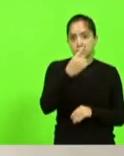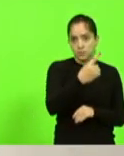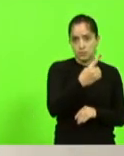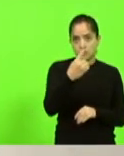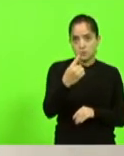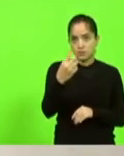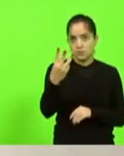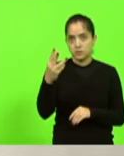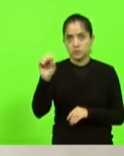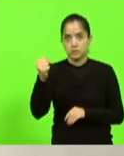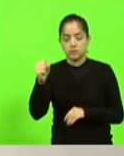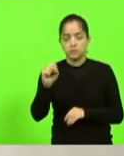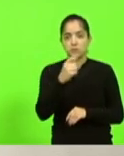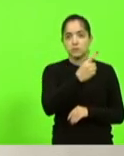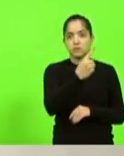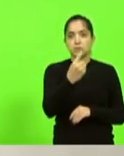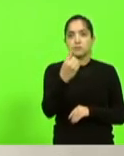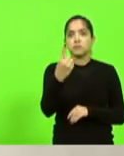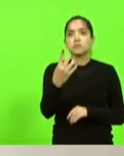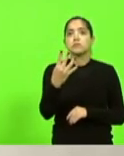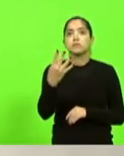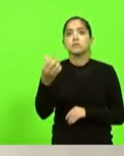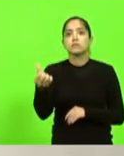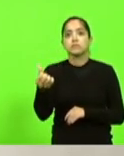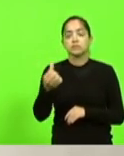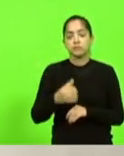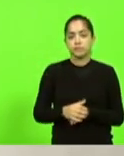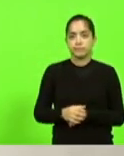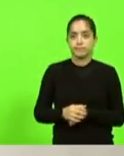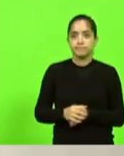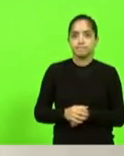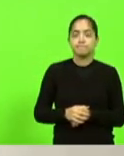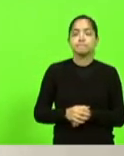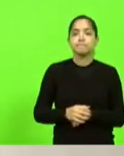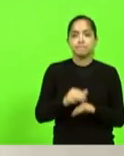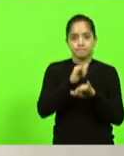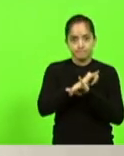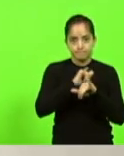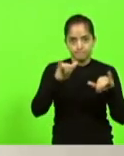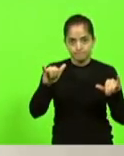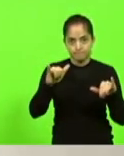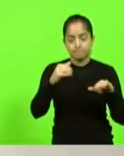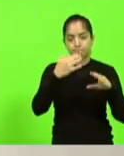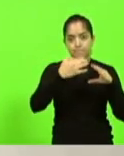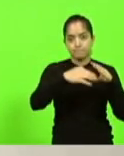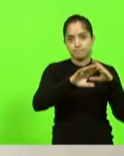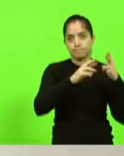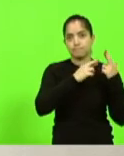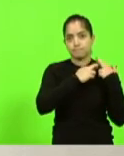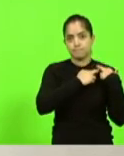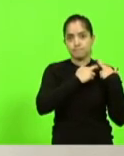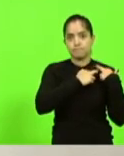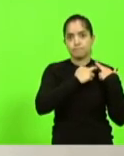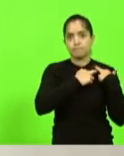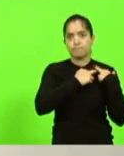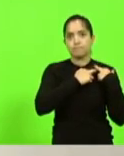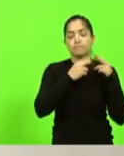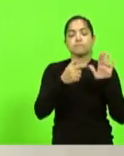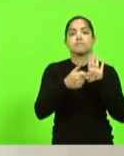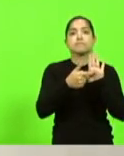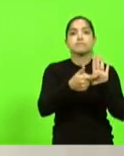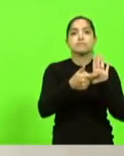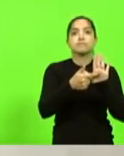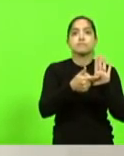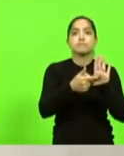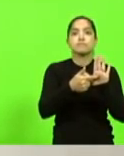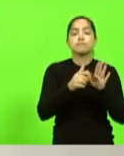1138 a 1146. Esta presidência comunica que encaminhará os destinatários, conforme